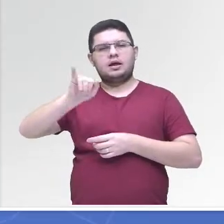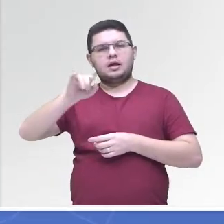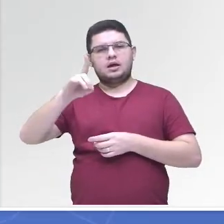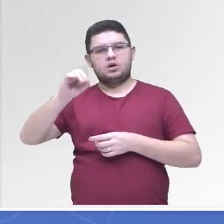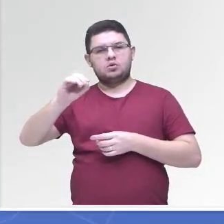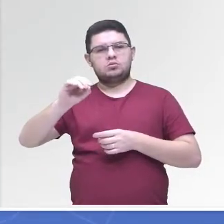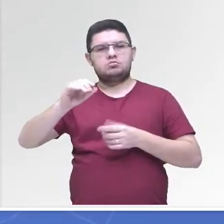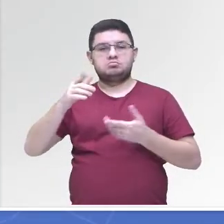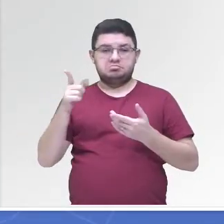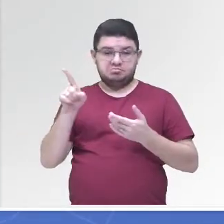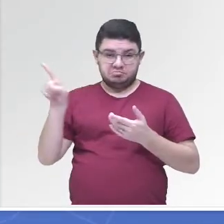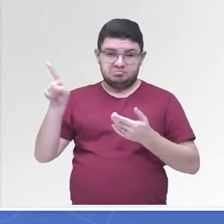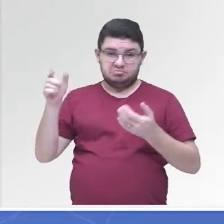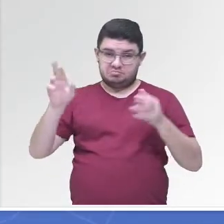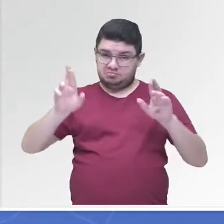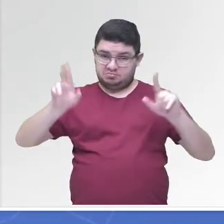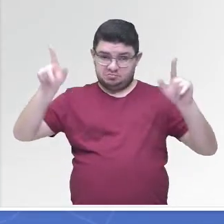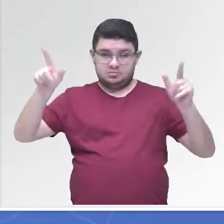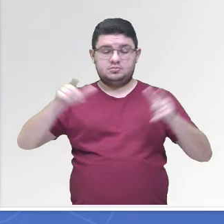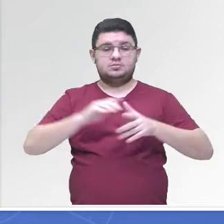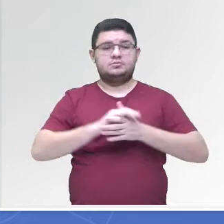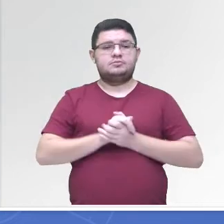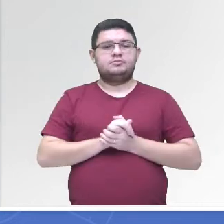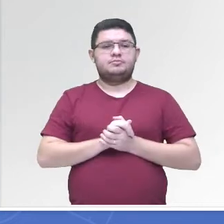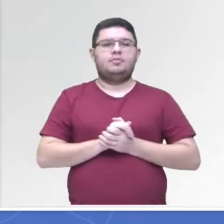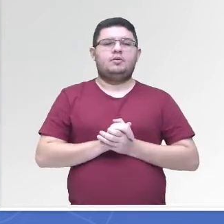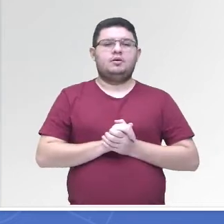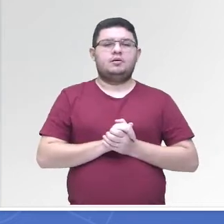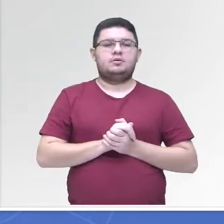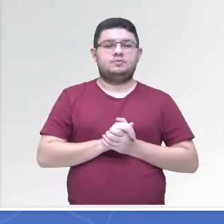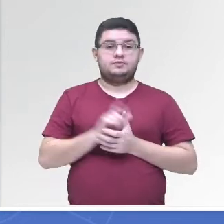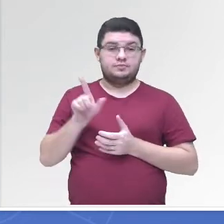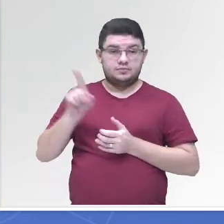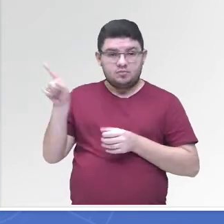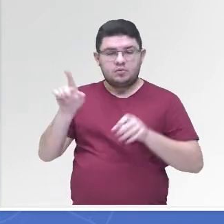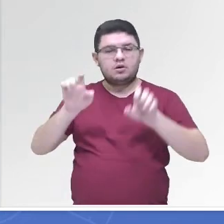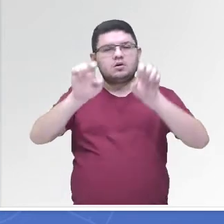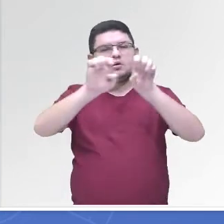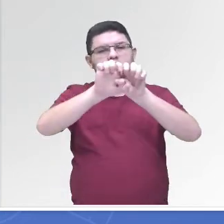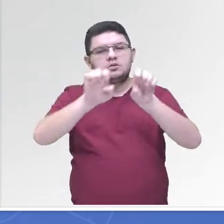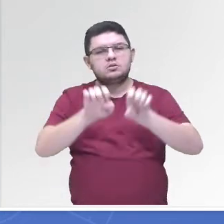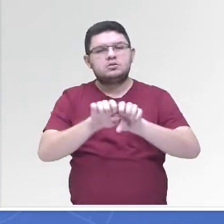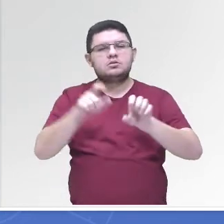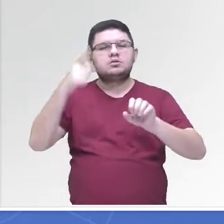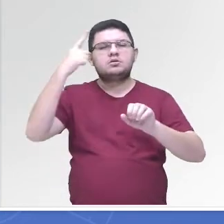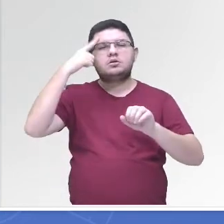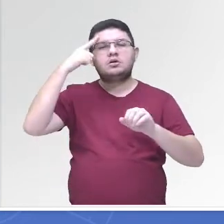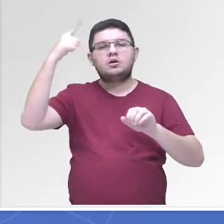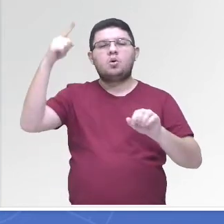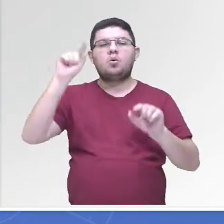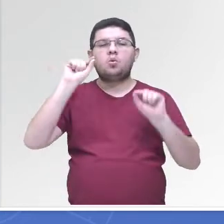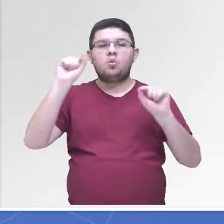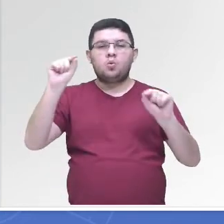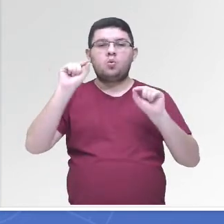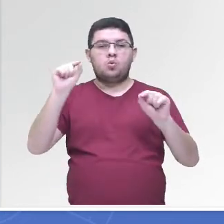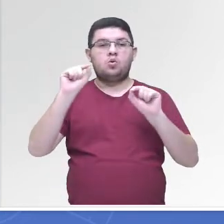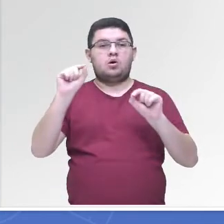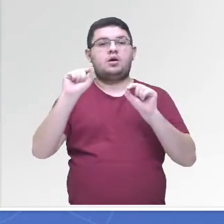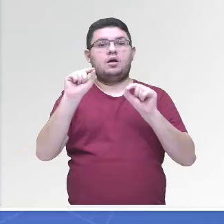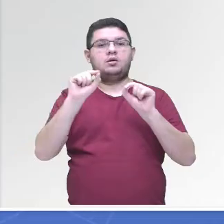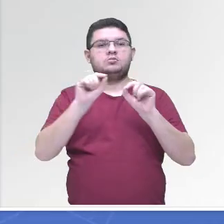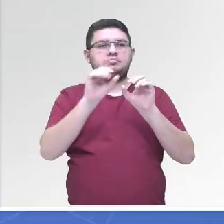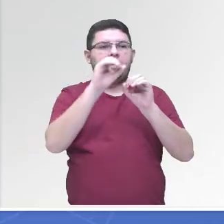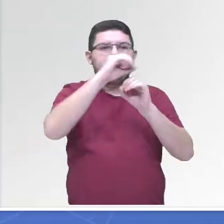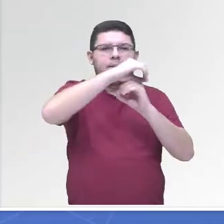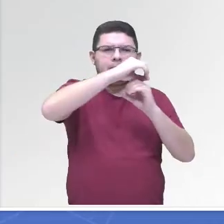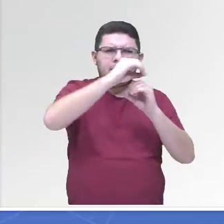pouquinho diferente, esse estado físico. A sua estrutura já não é mais tão arrumada, tá? Ela já é desarrumada,